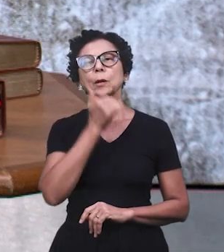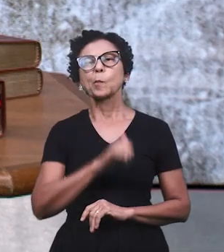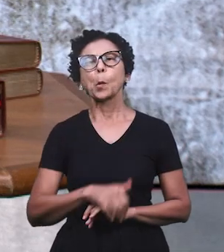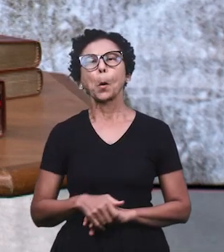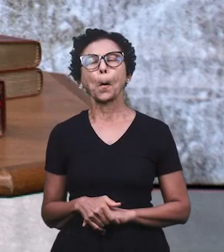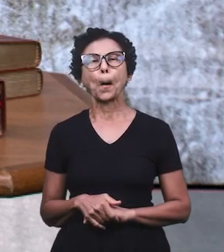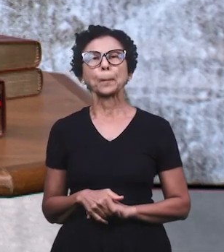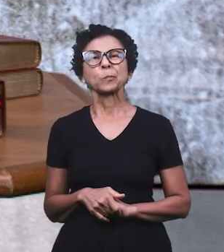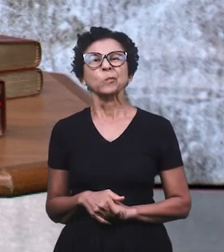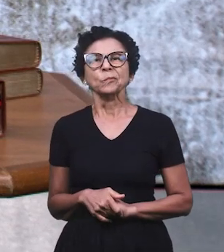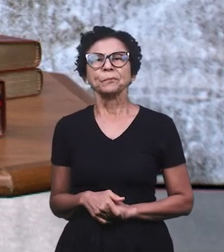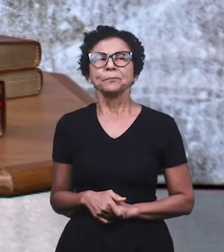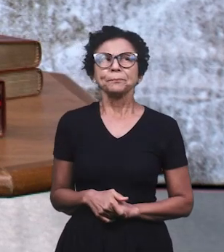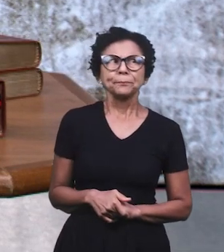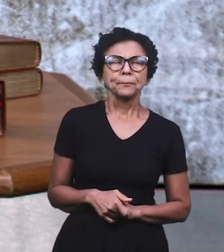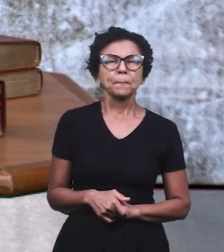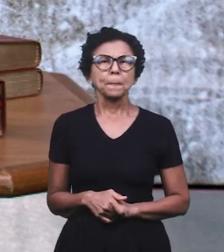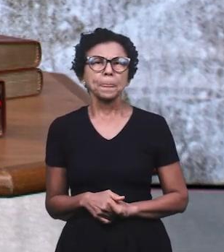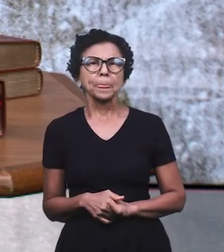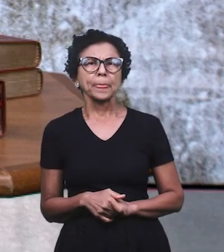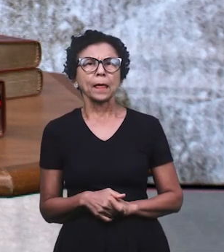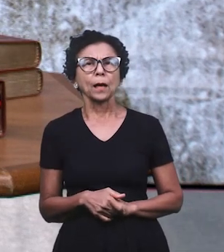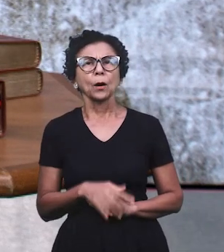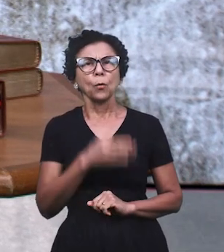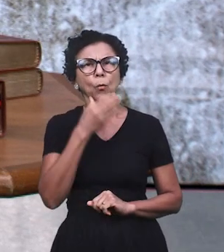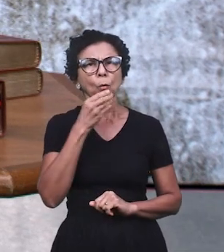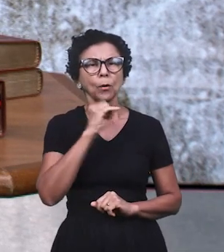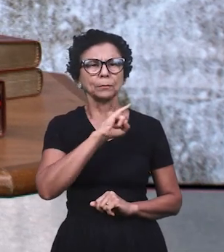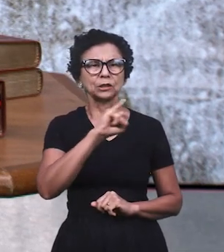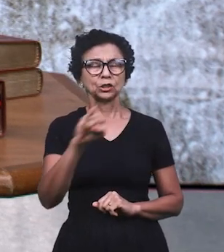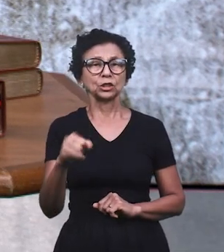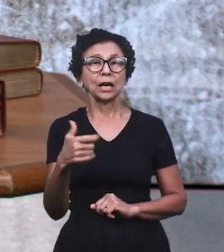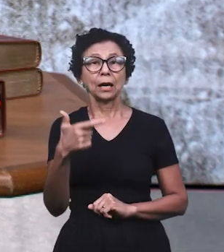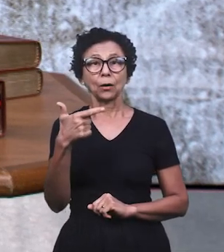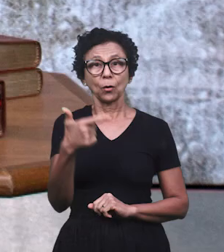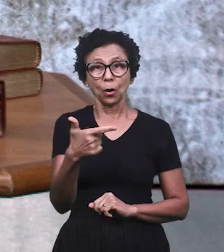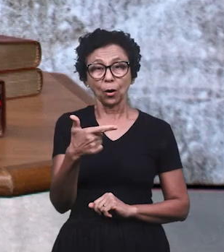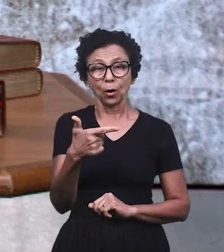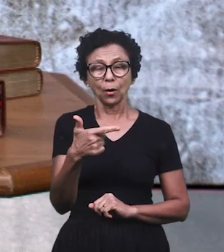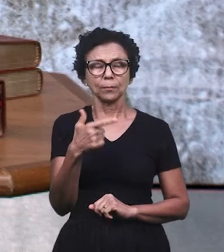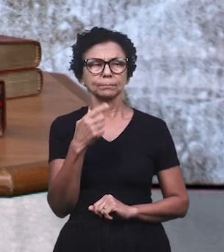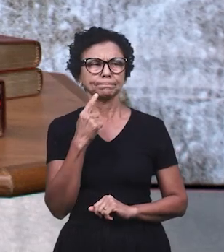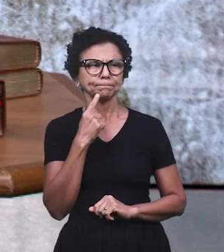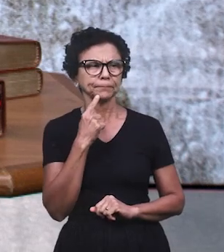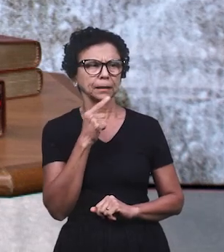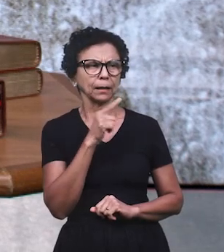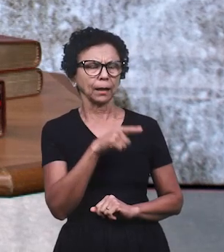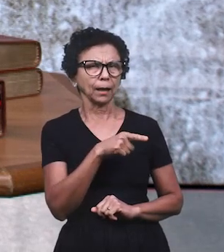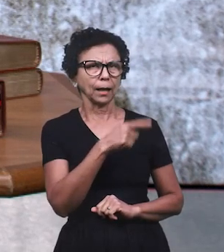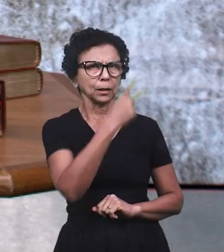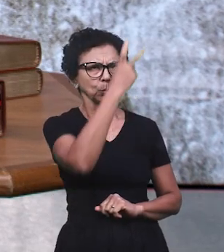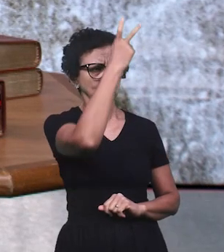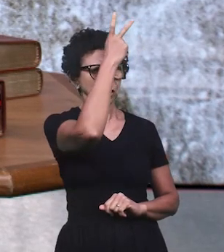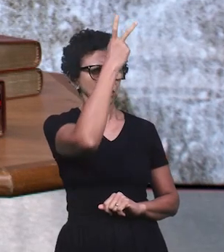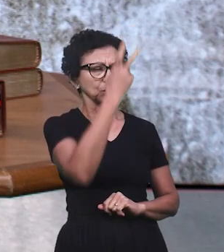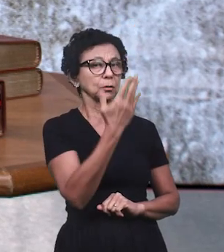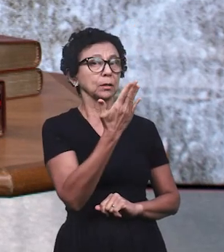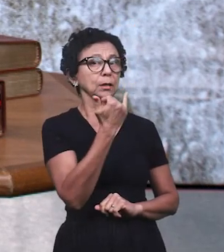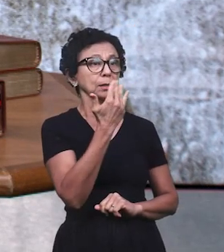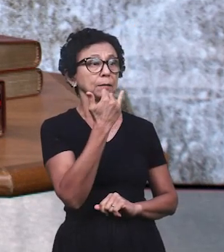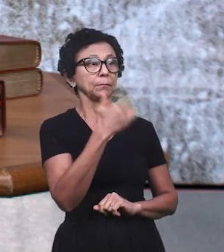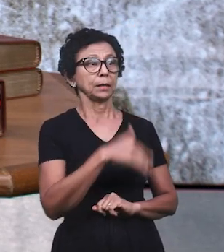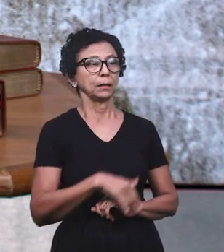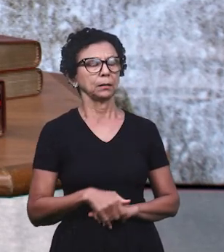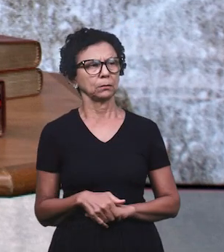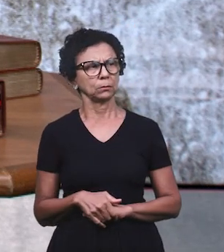Vendo então Jacó que havia mantimento no Egito, disse Jacó a seus filhos: Por